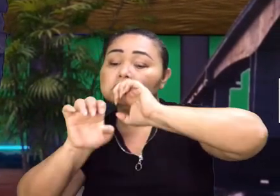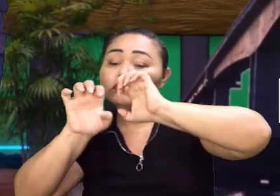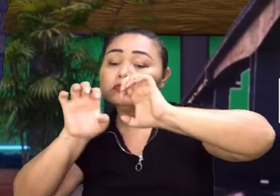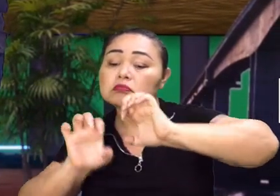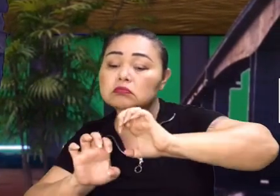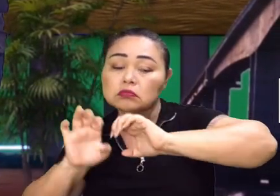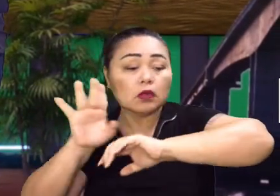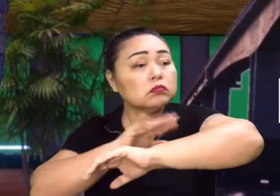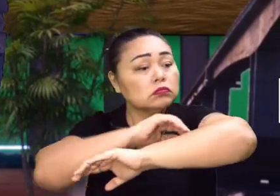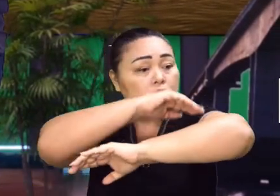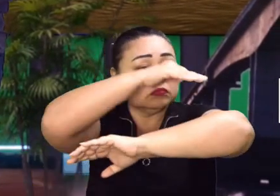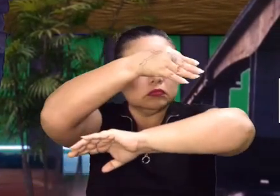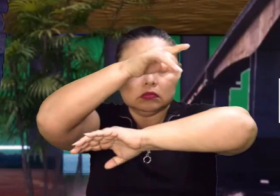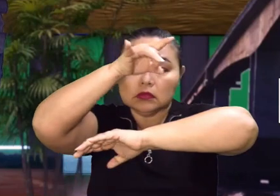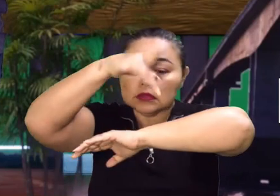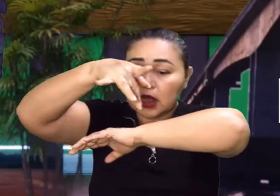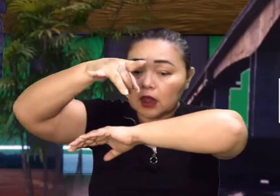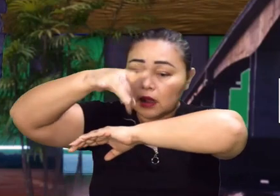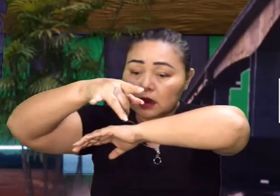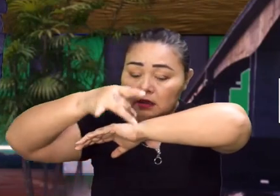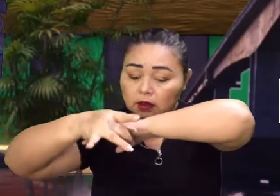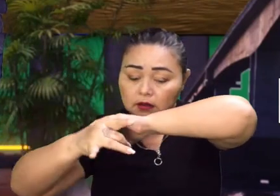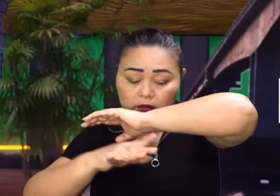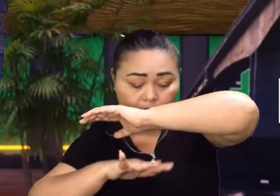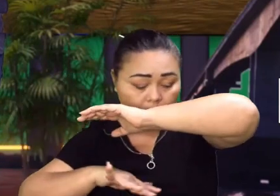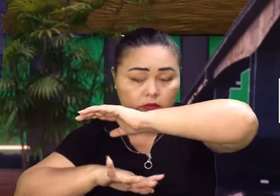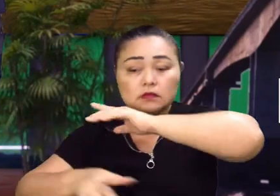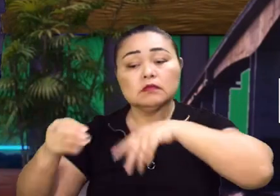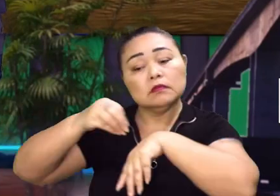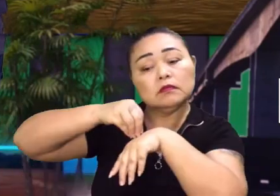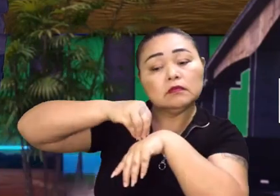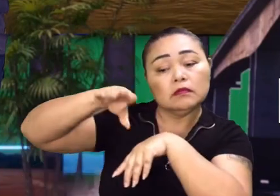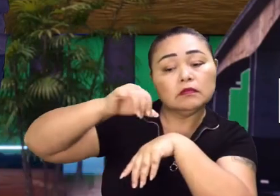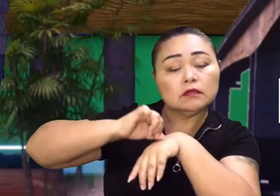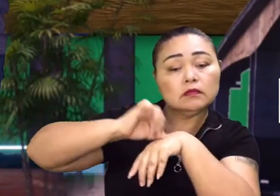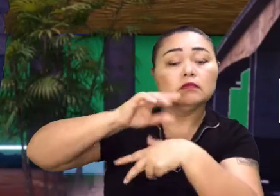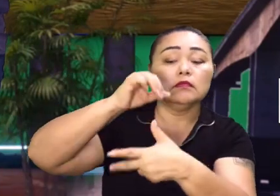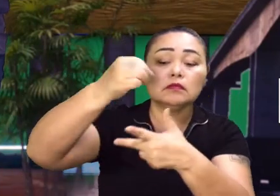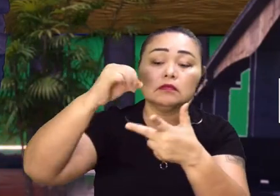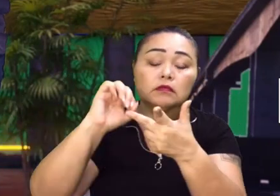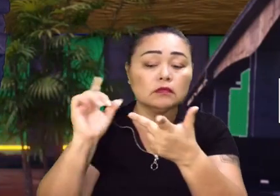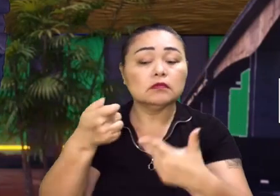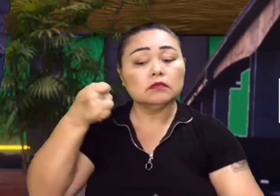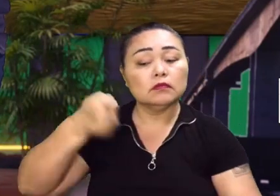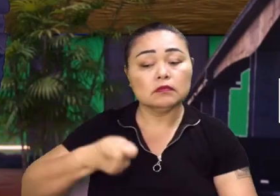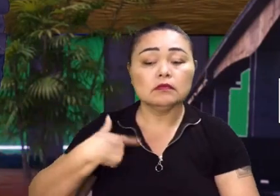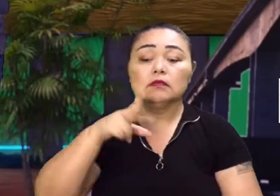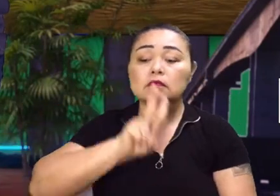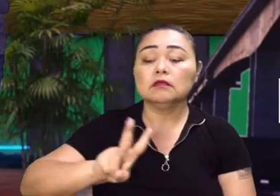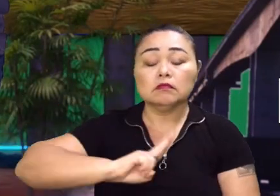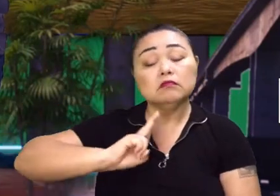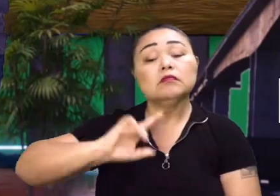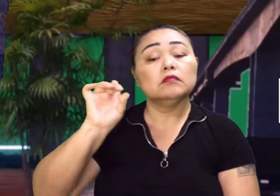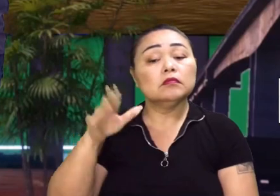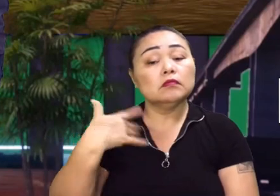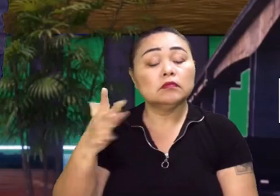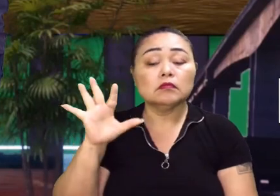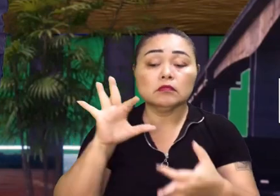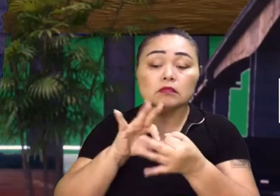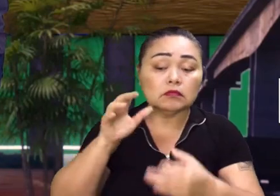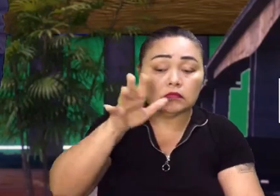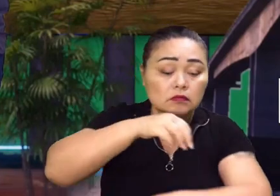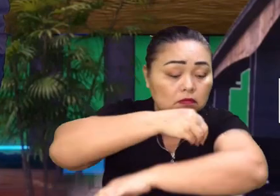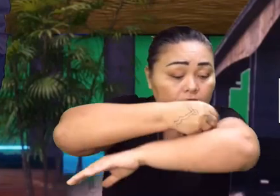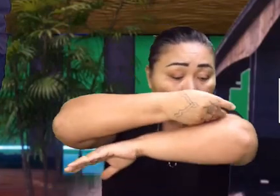de maior altitude no nosso território então Fica a Dica porque o Enem sempre tá cobrando vestibular sempre alguma coisa em